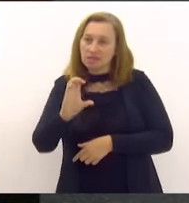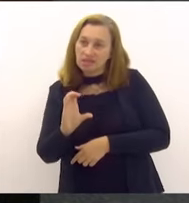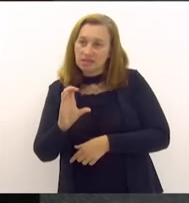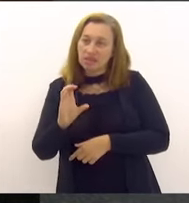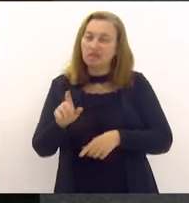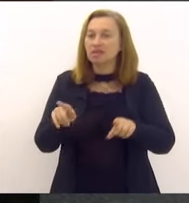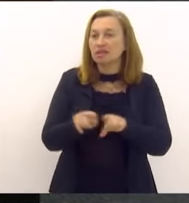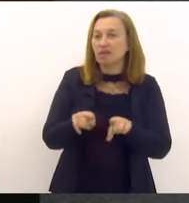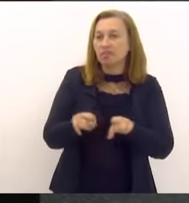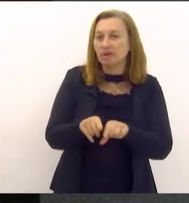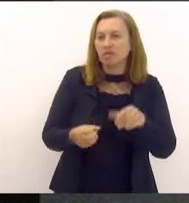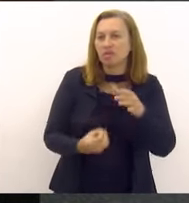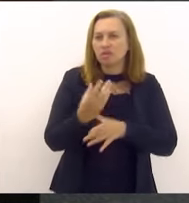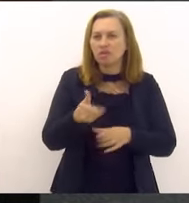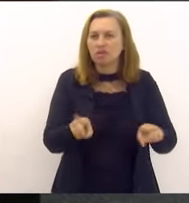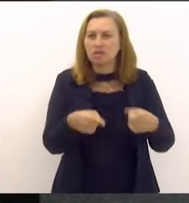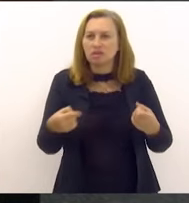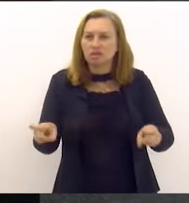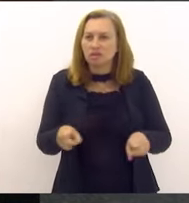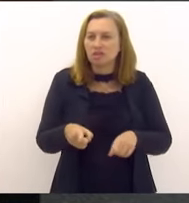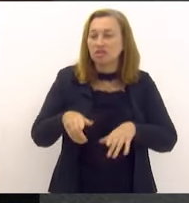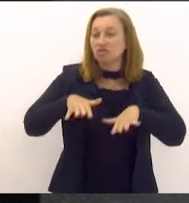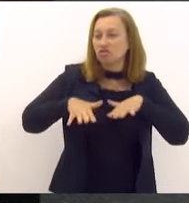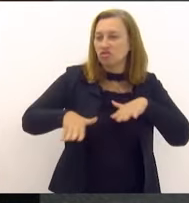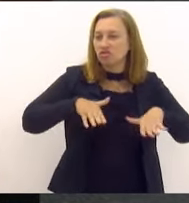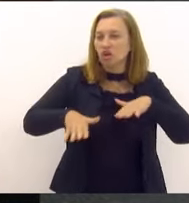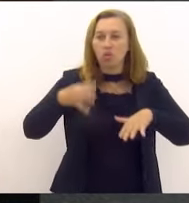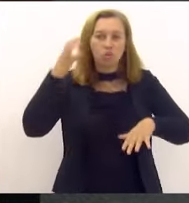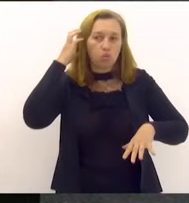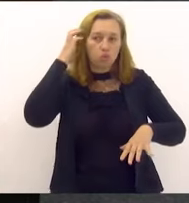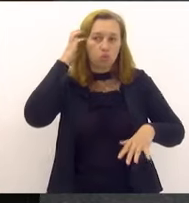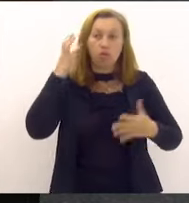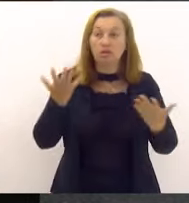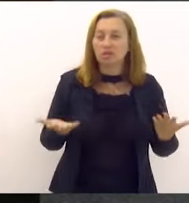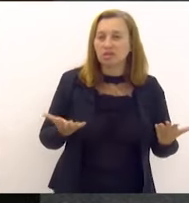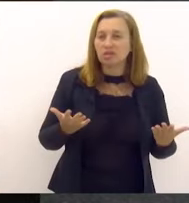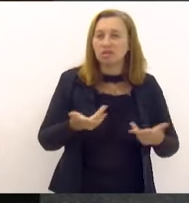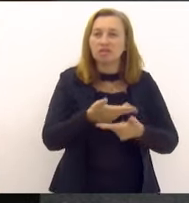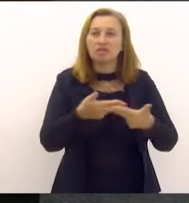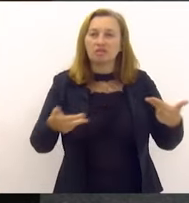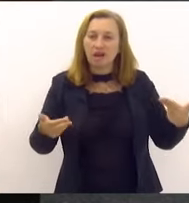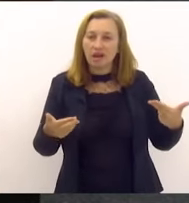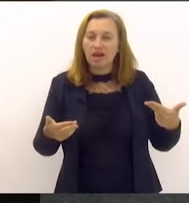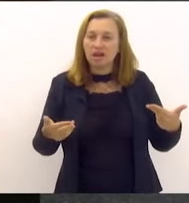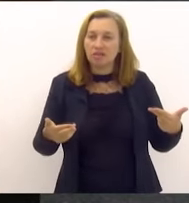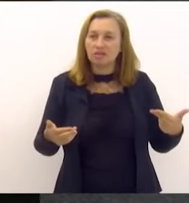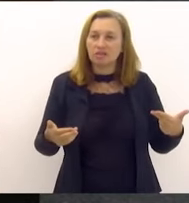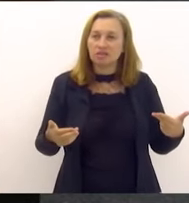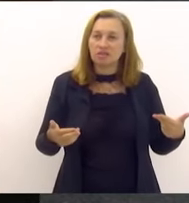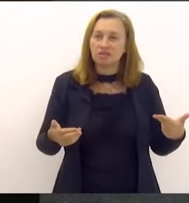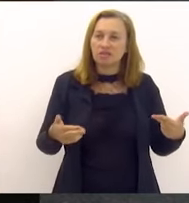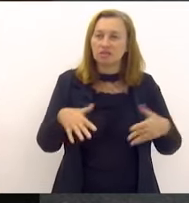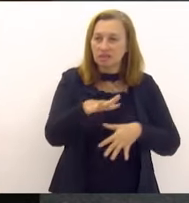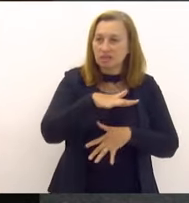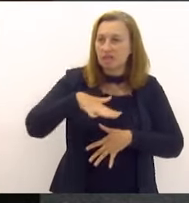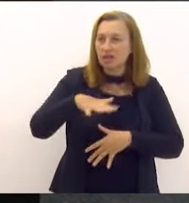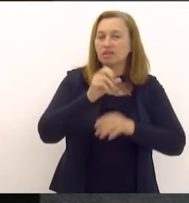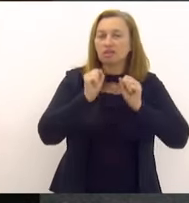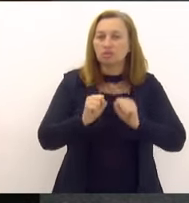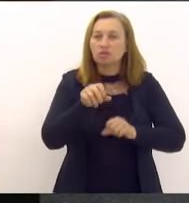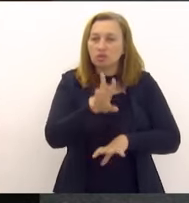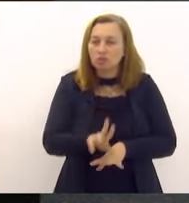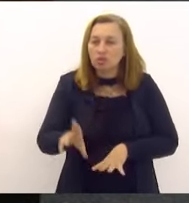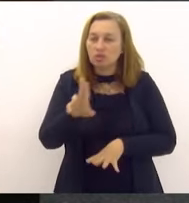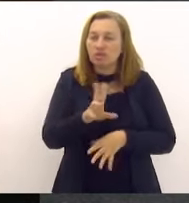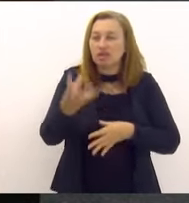por obviedade, quando a gente fala do DJ beatmaker. Ou seja, são inúmeras ferramentas que podem ser utilizadas